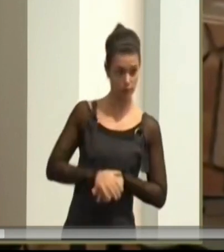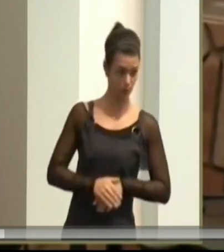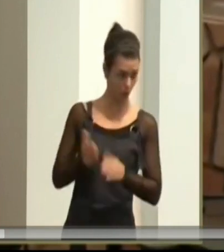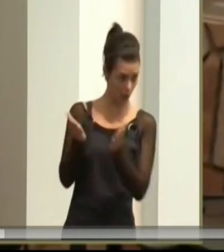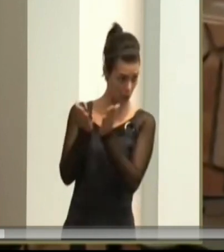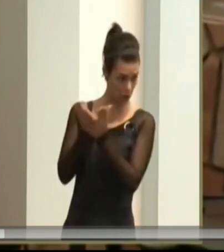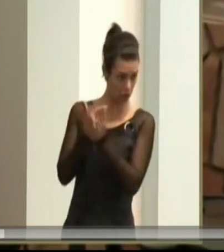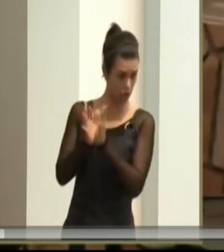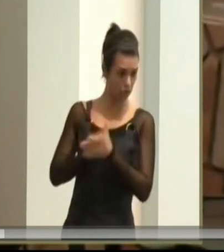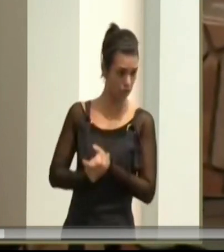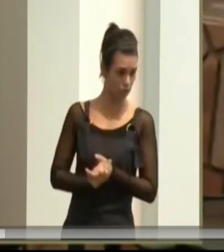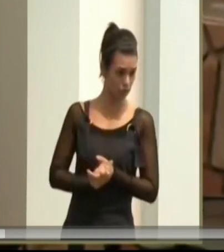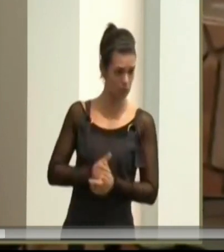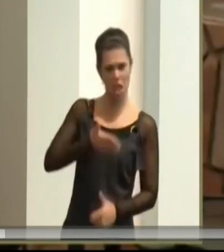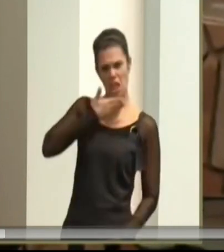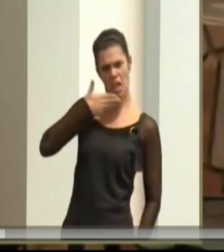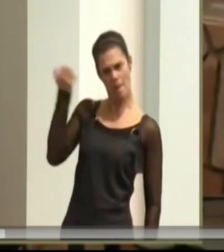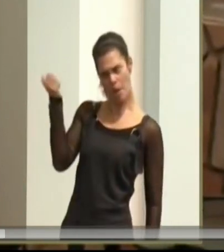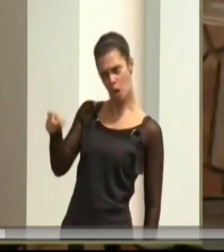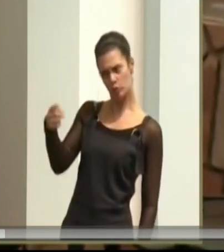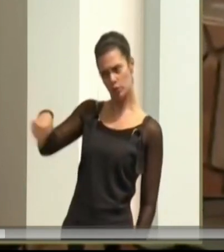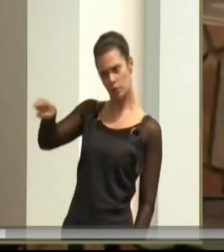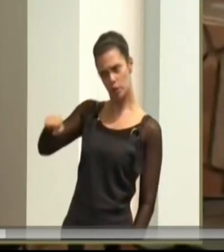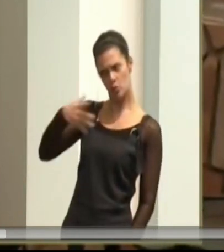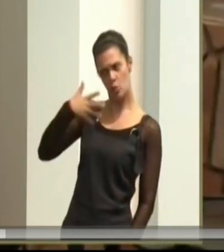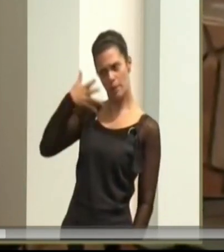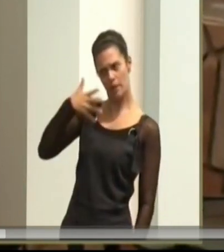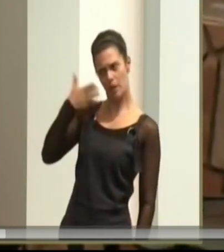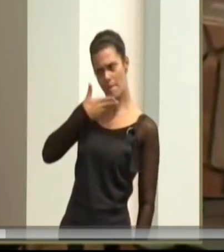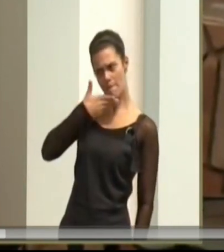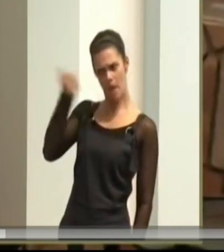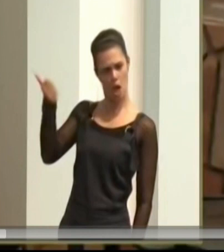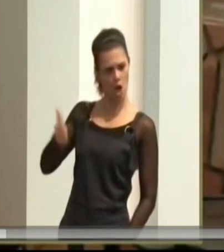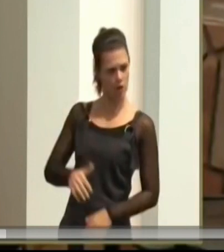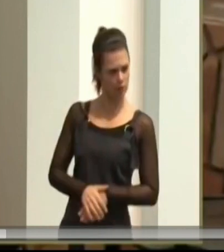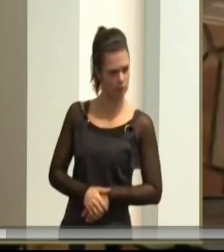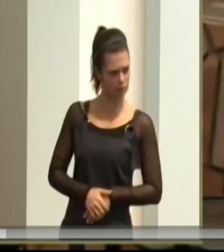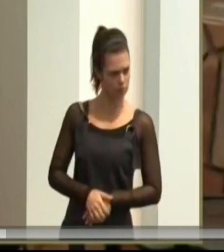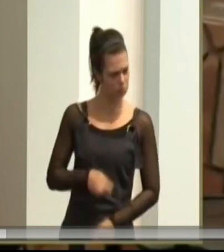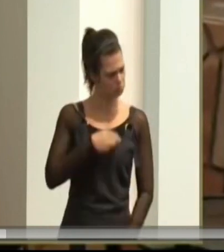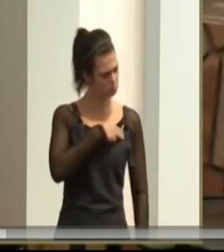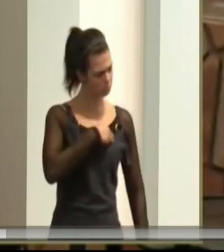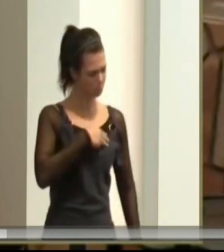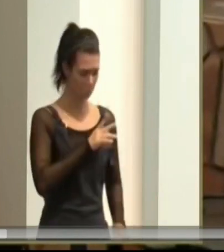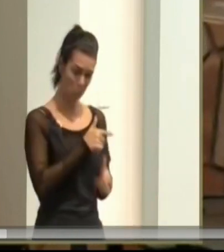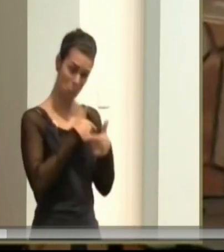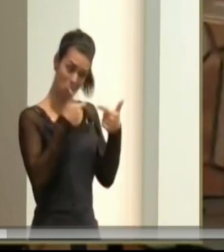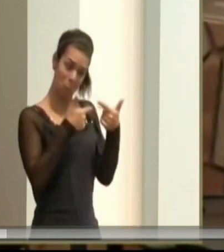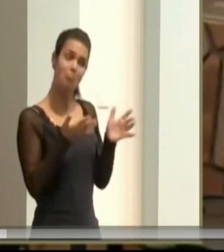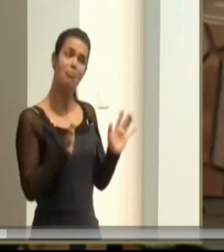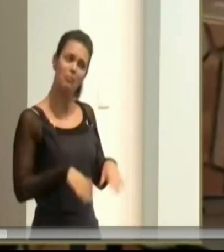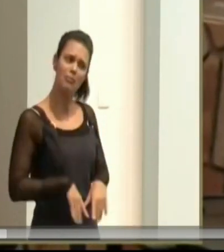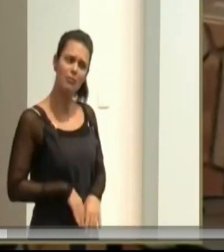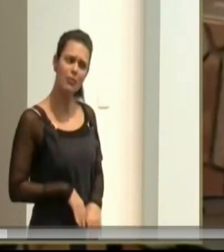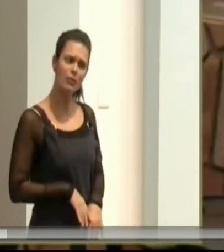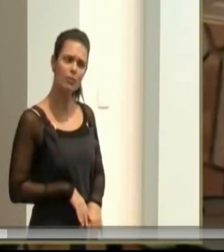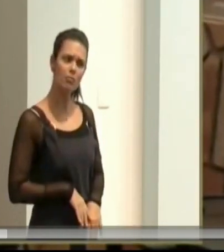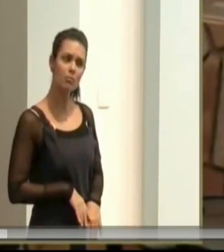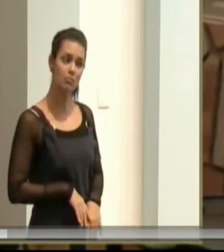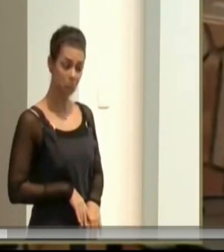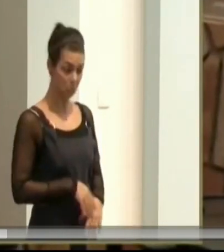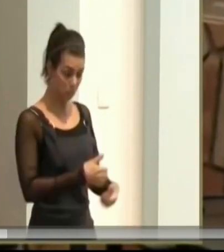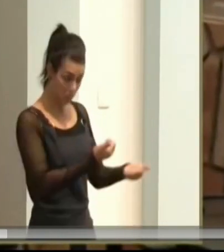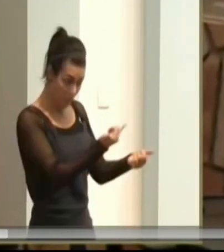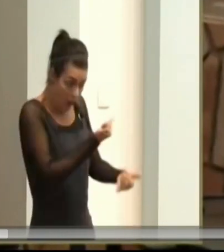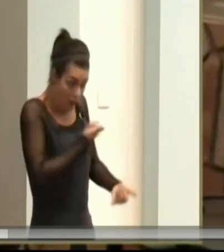e é melhor do que qualquer outra coisa que vocês possuem. O missionário então sorriu e disse: eu ficaria